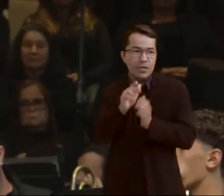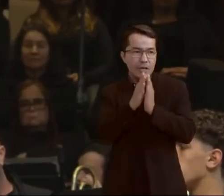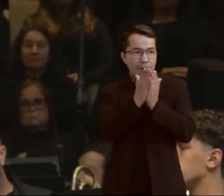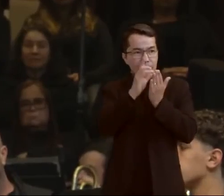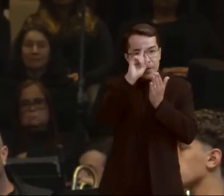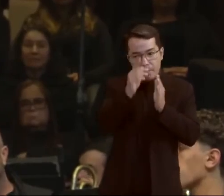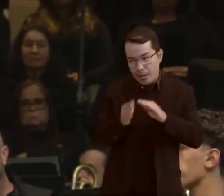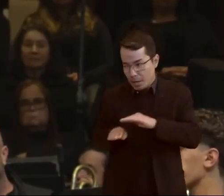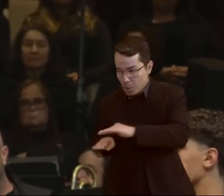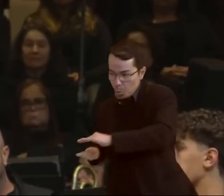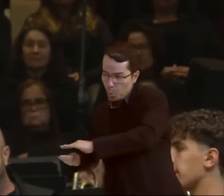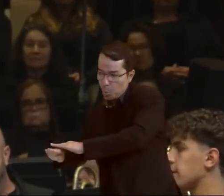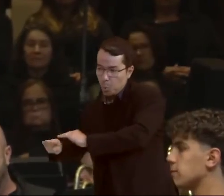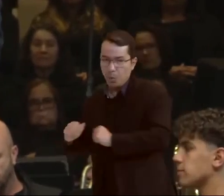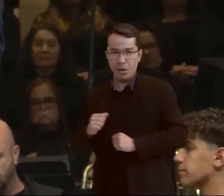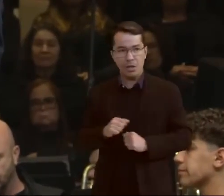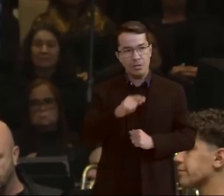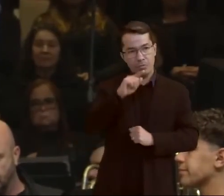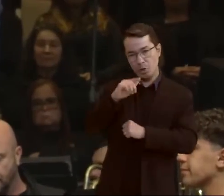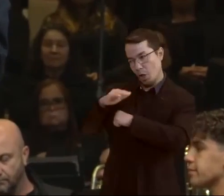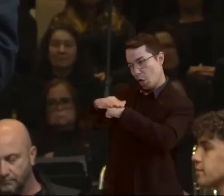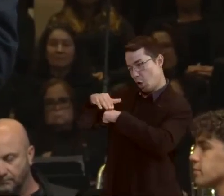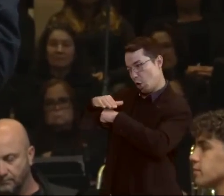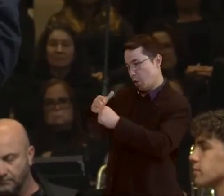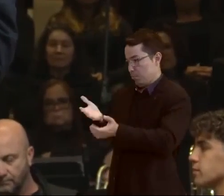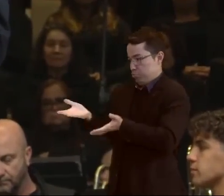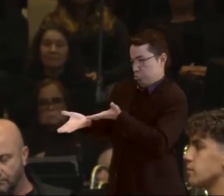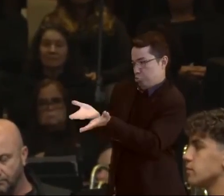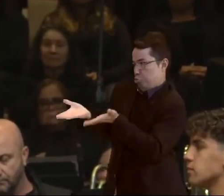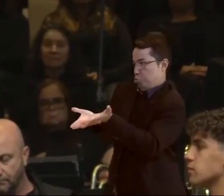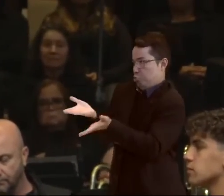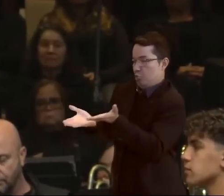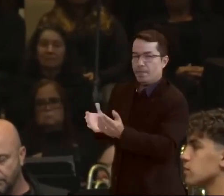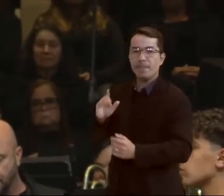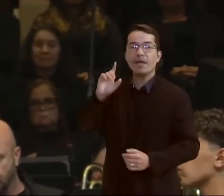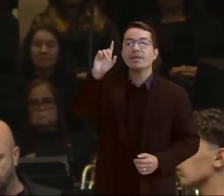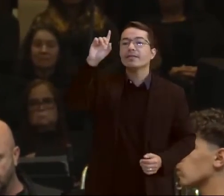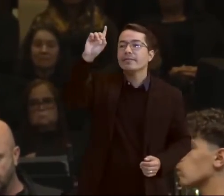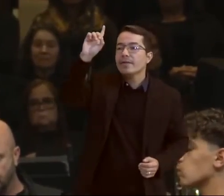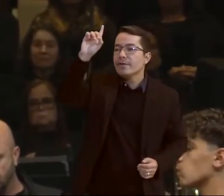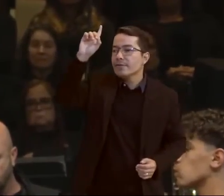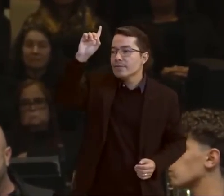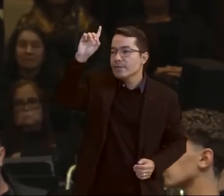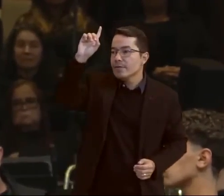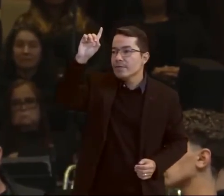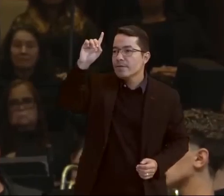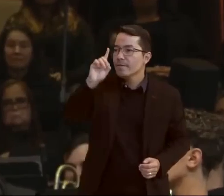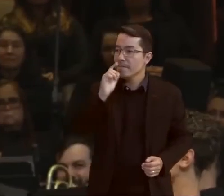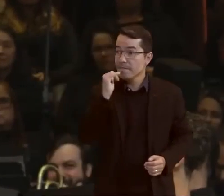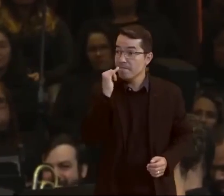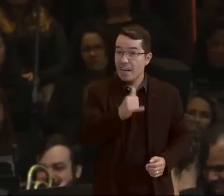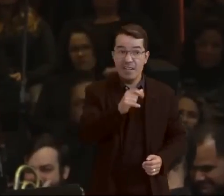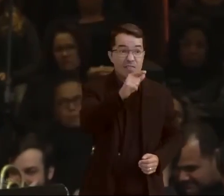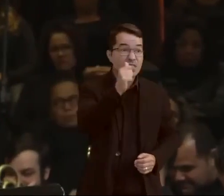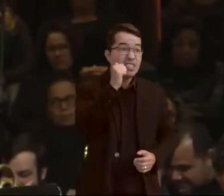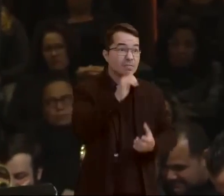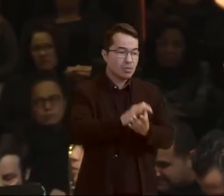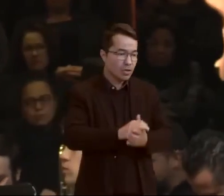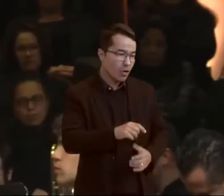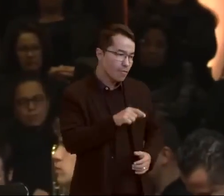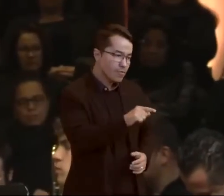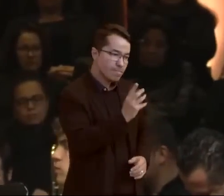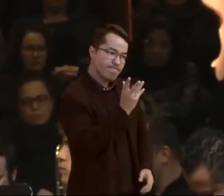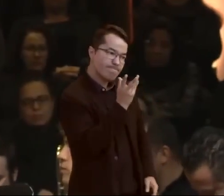do travesseiro, você está fazendo não sei o quê, fazendo aquilo outro, e o Senhor vai dizer assim: filha, agora você vai ficar quieta, não vai abrir mais